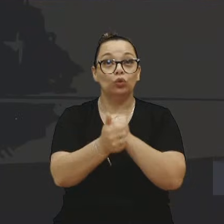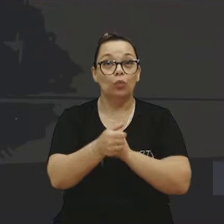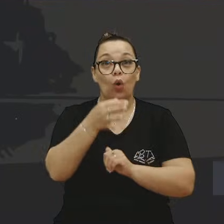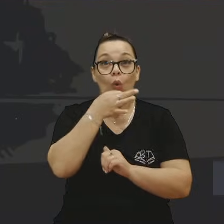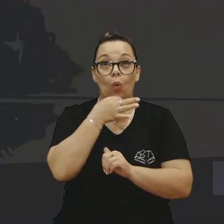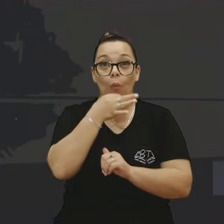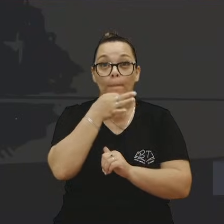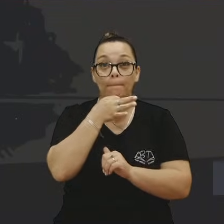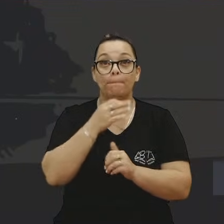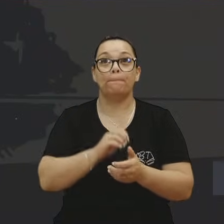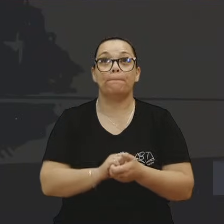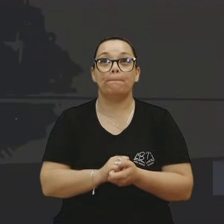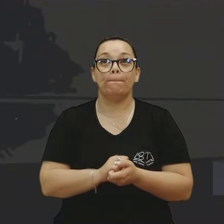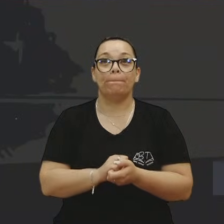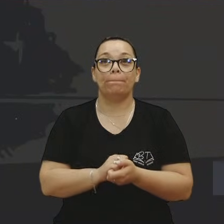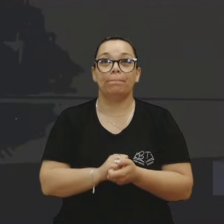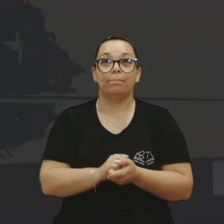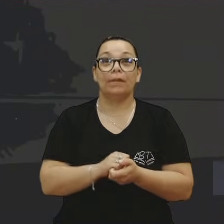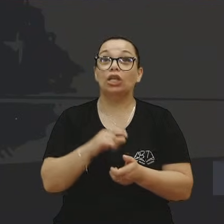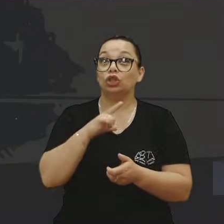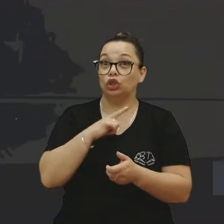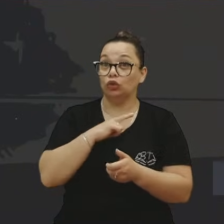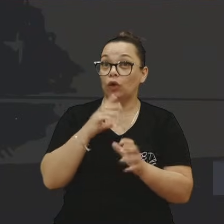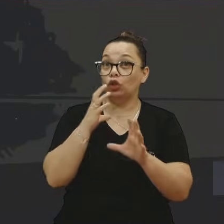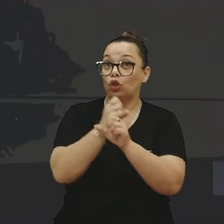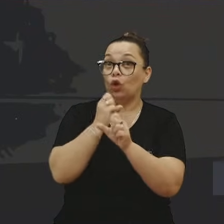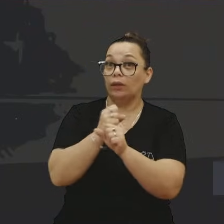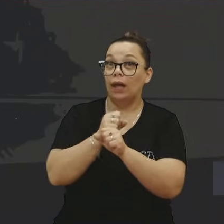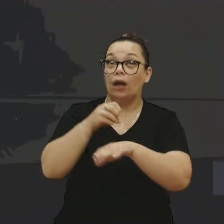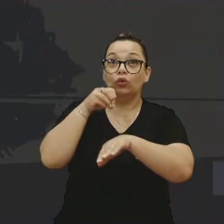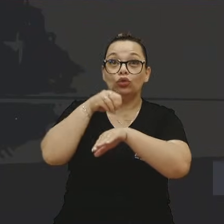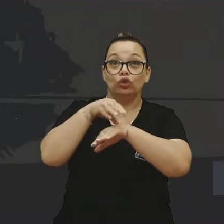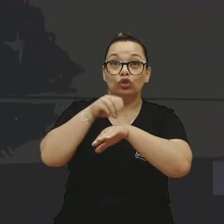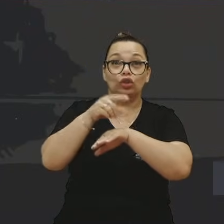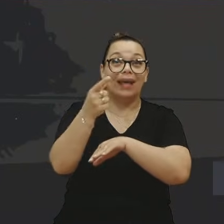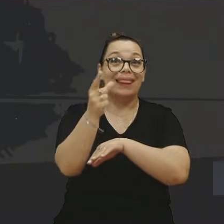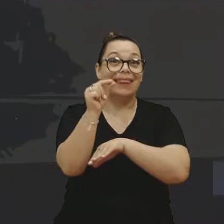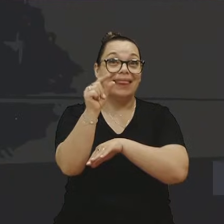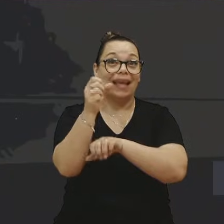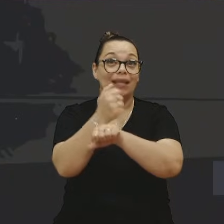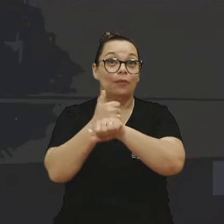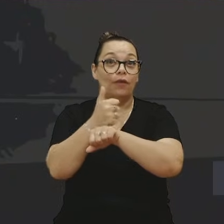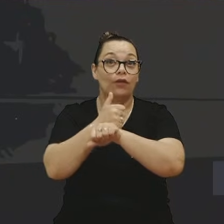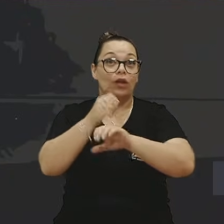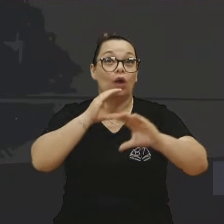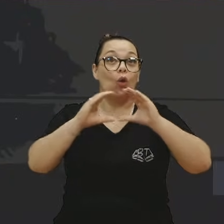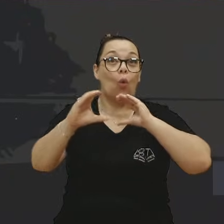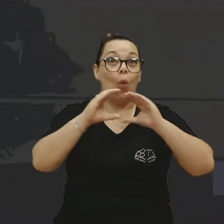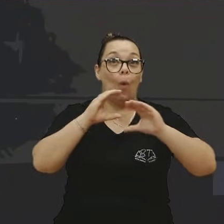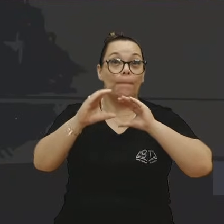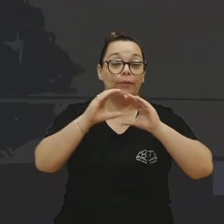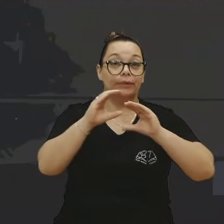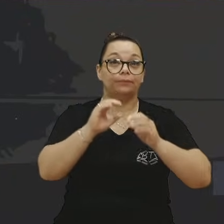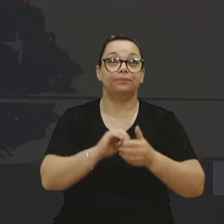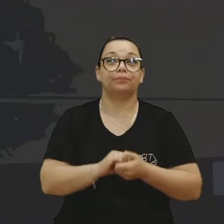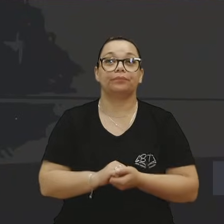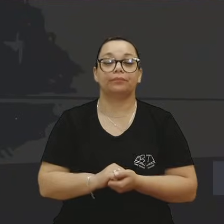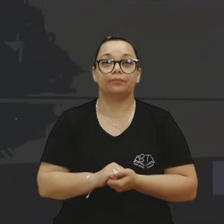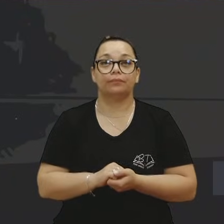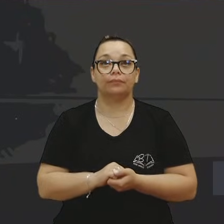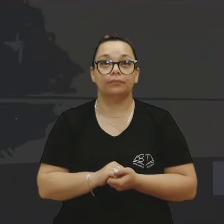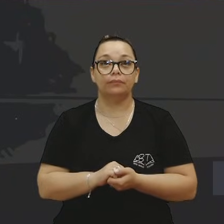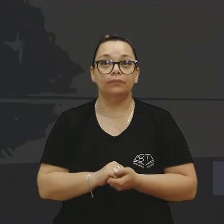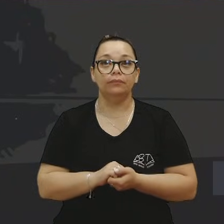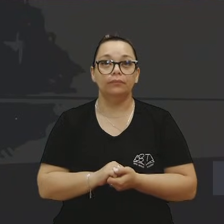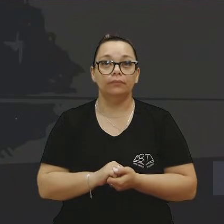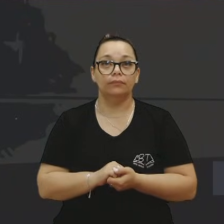do Sul. Tivemos no total 10 profissionais da comunicação indicados.